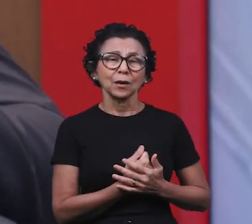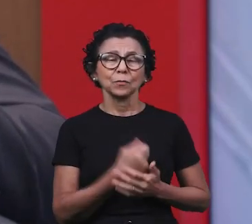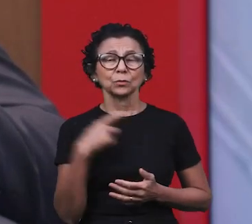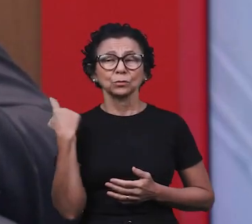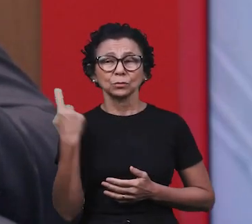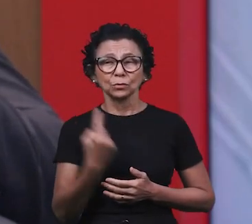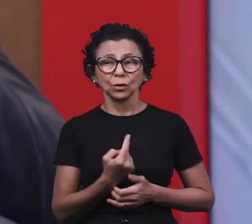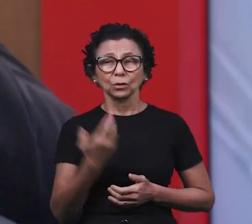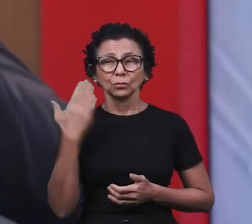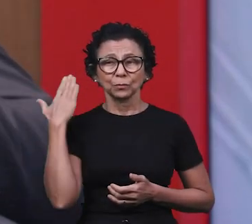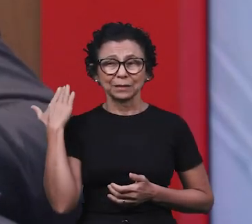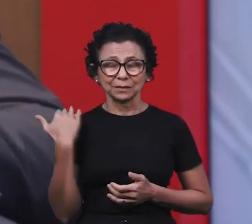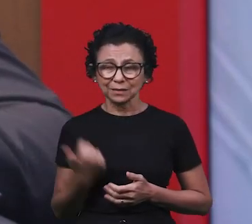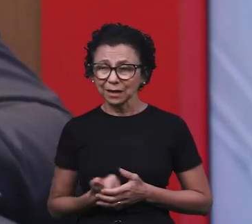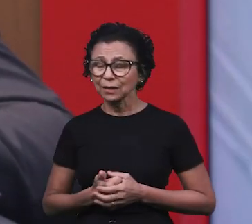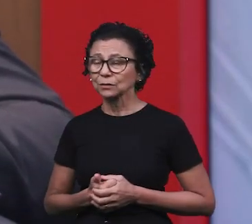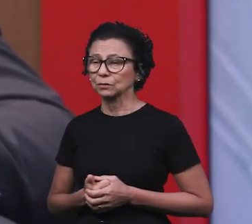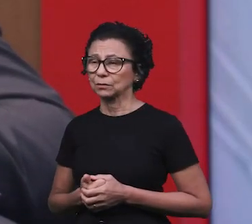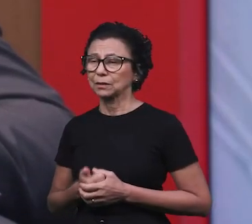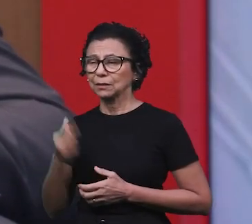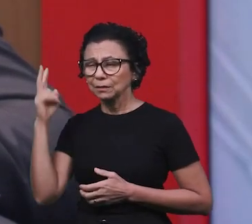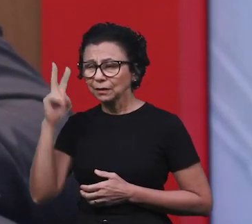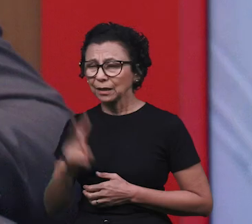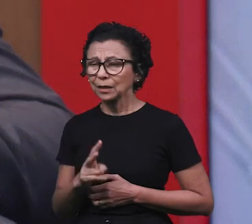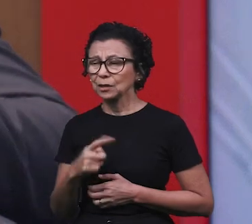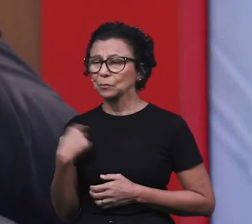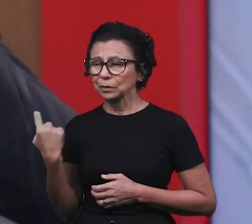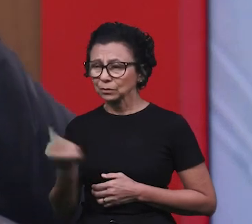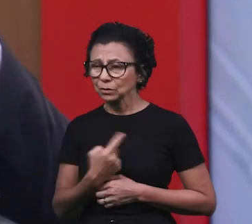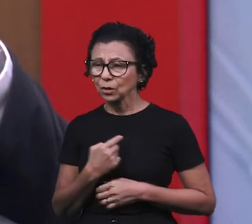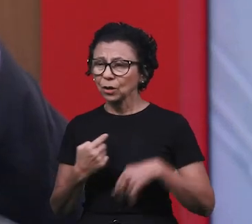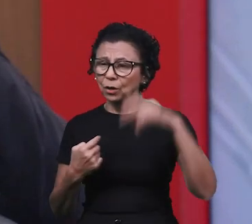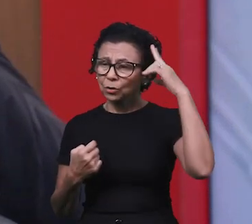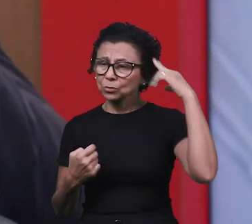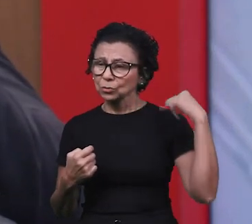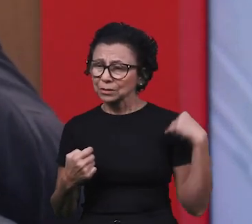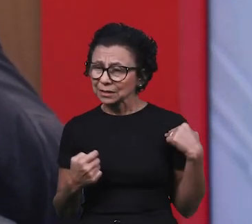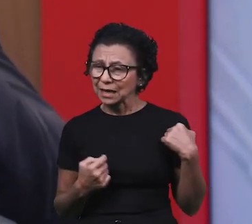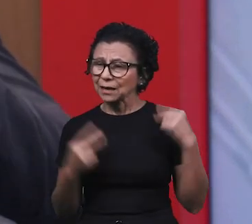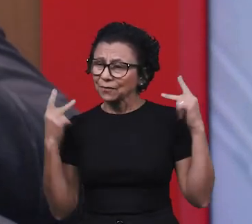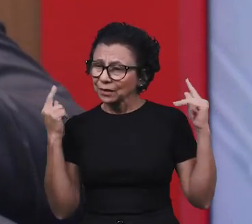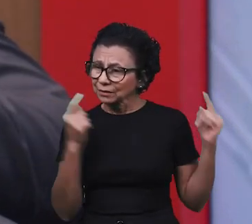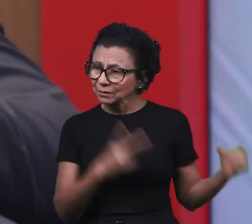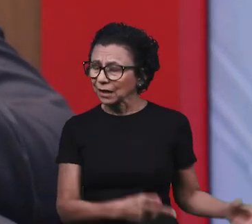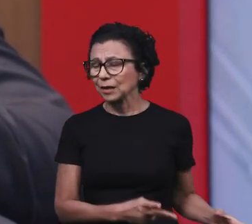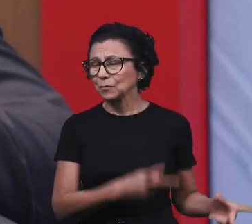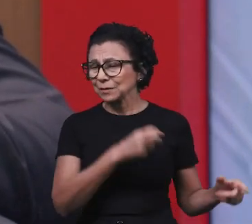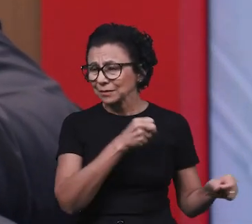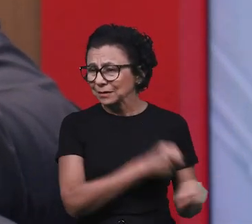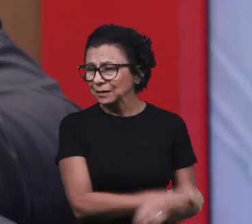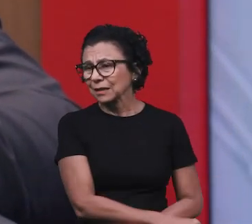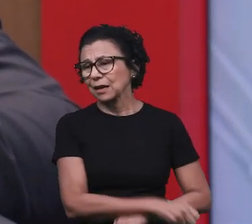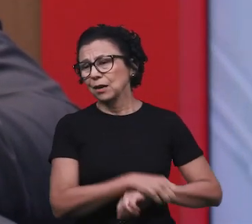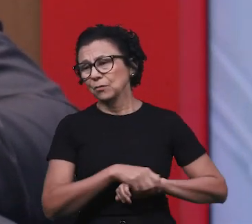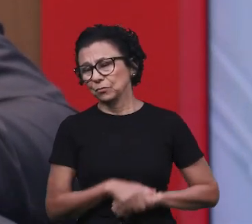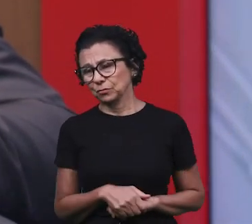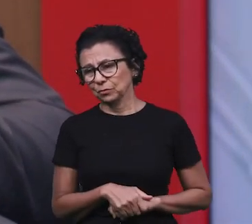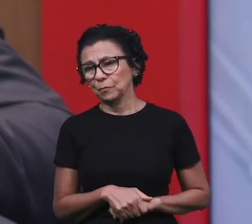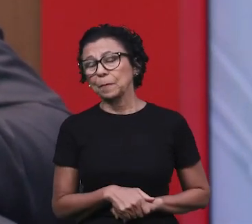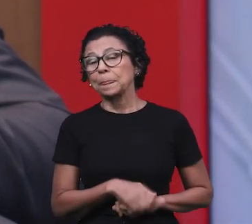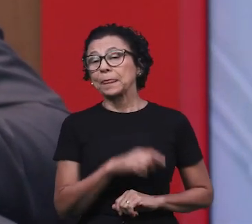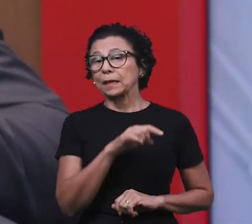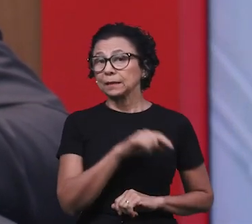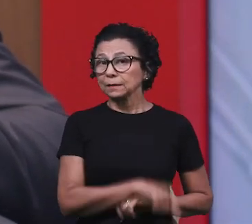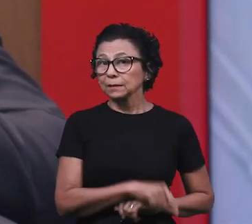lá atrás nós tropeçamos. Então, pastor, o que nós vemos nessa família, neste contexto, nesse grupo, é